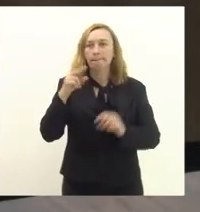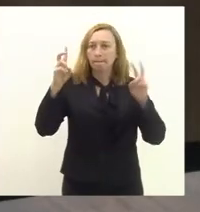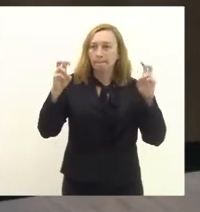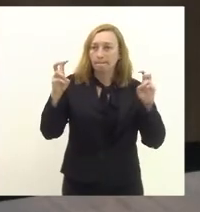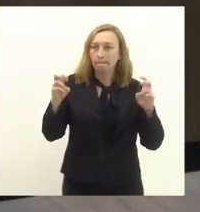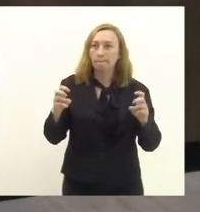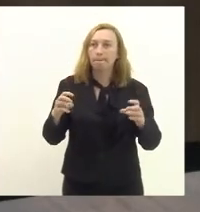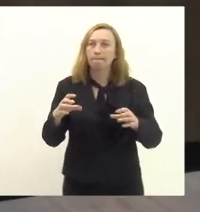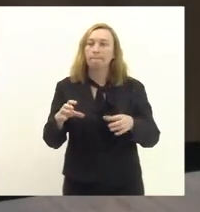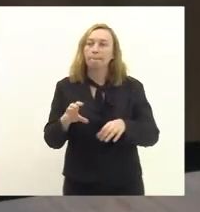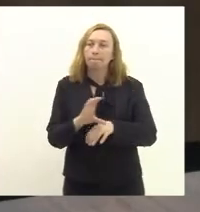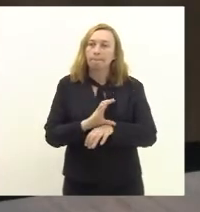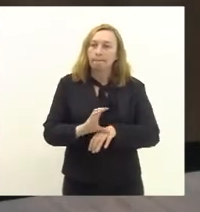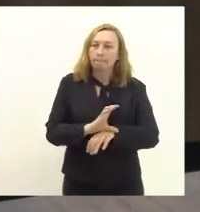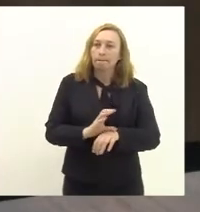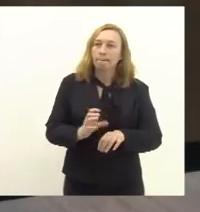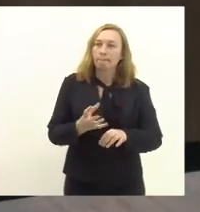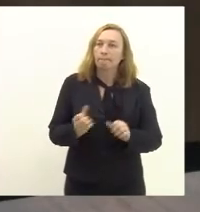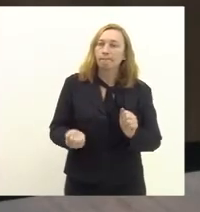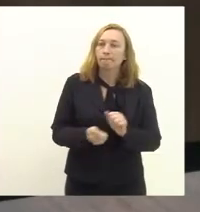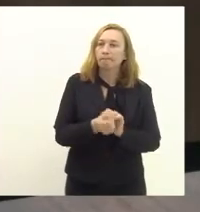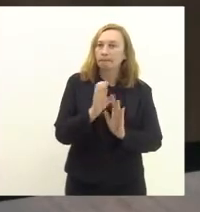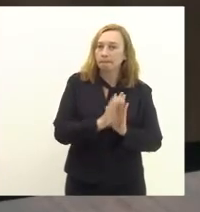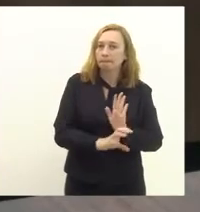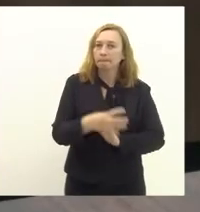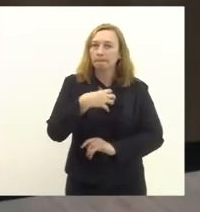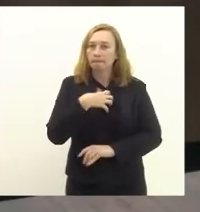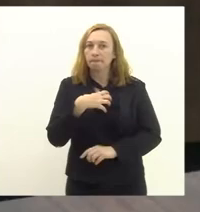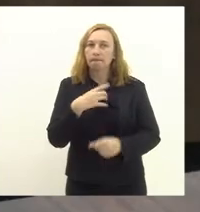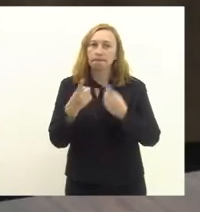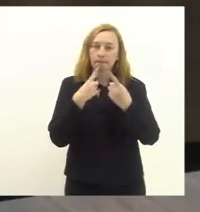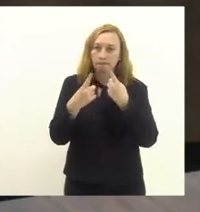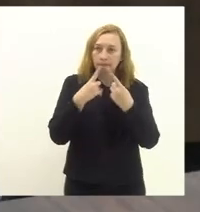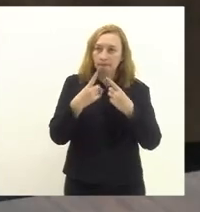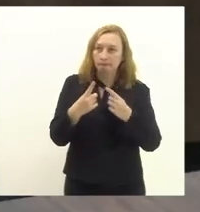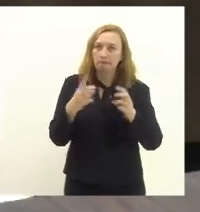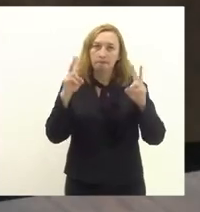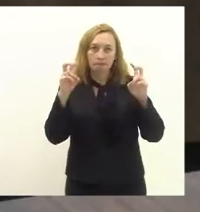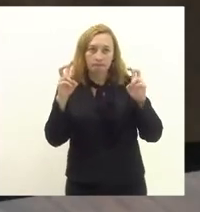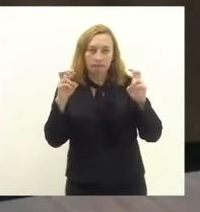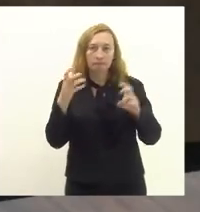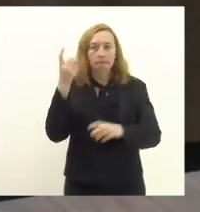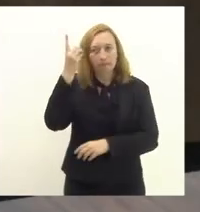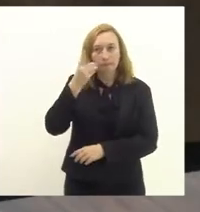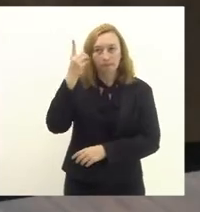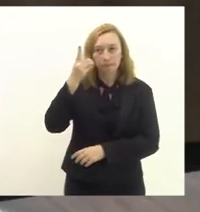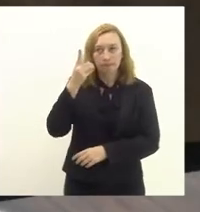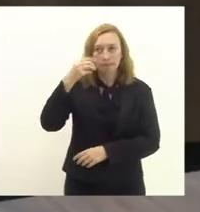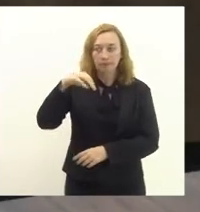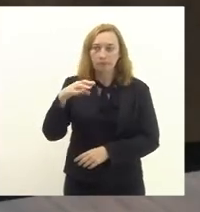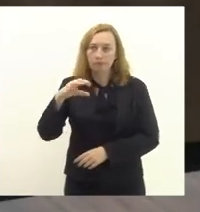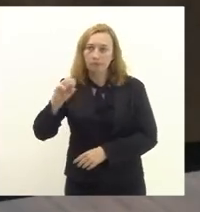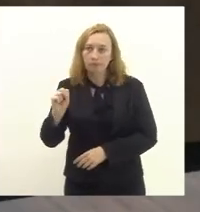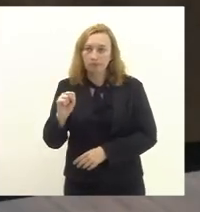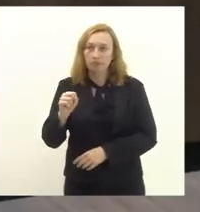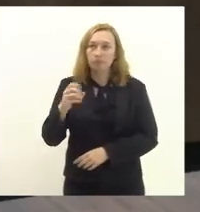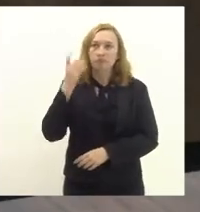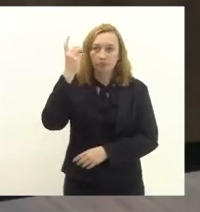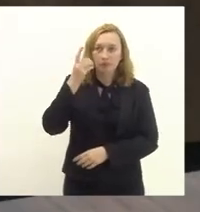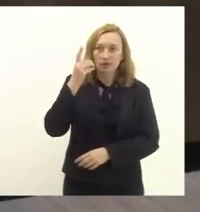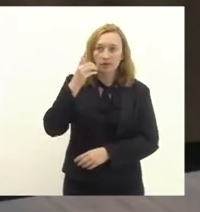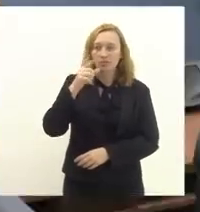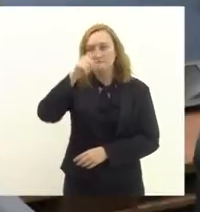pela constitucionalidade com emendas nesse sentido, para debatermos o tema. Não sei se o deputado Marcos Miller e o deputado Luiz Paulo querem